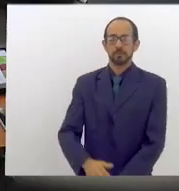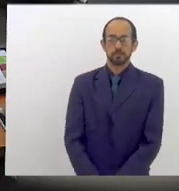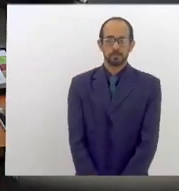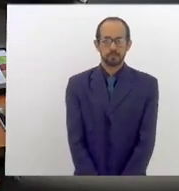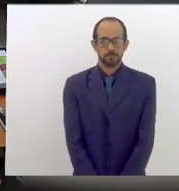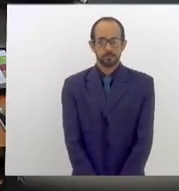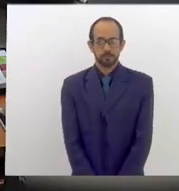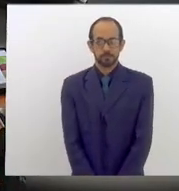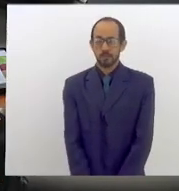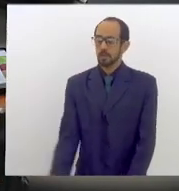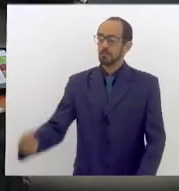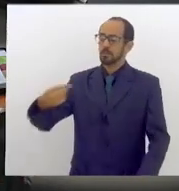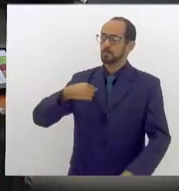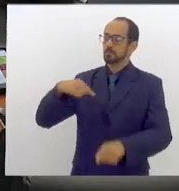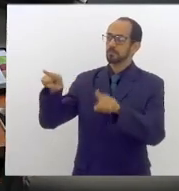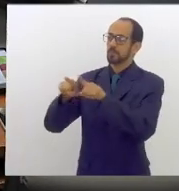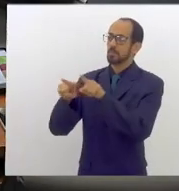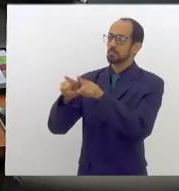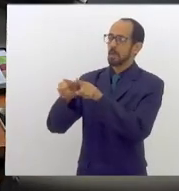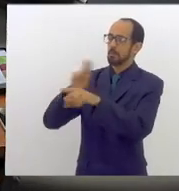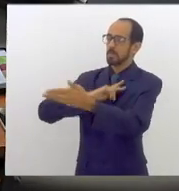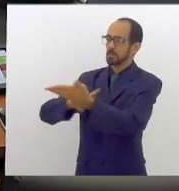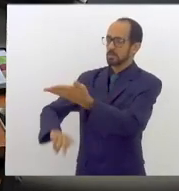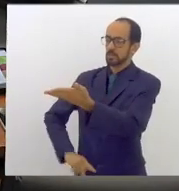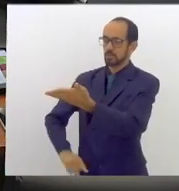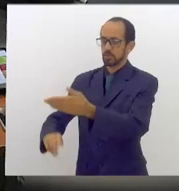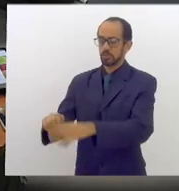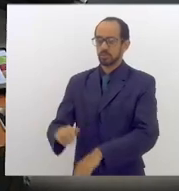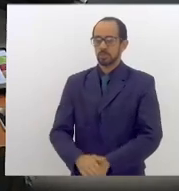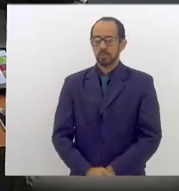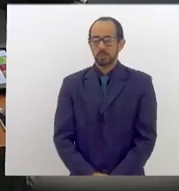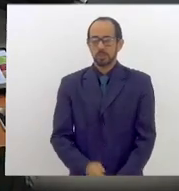também quero discutir a matéria